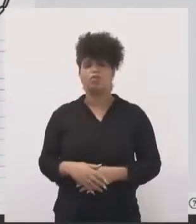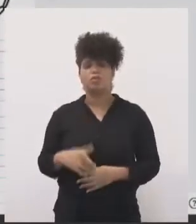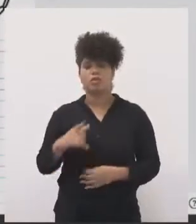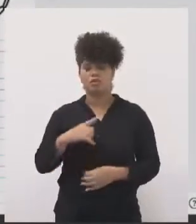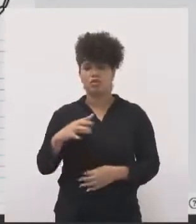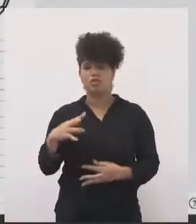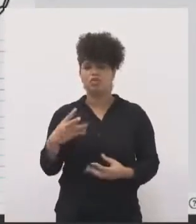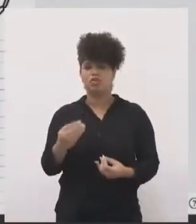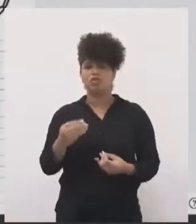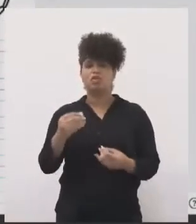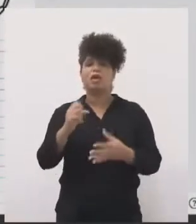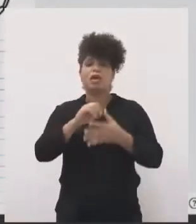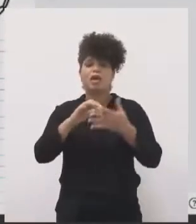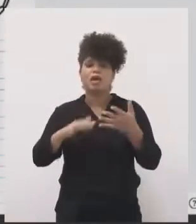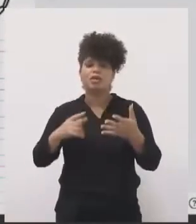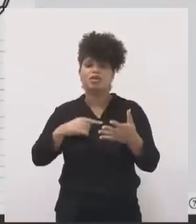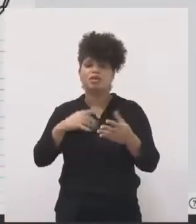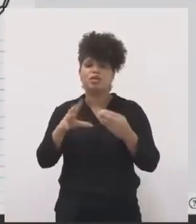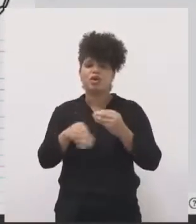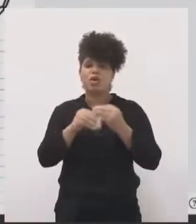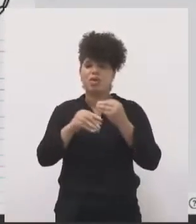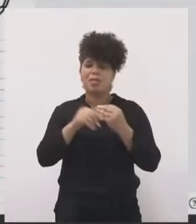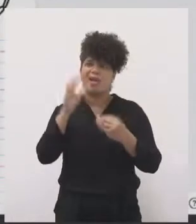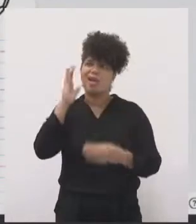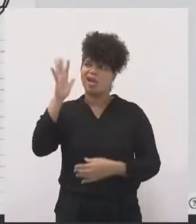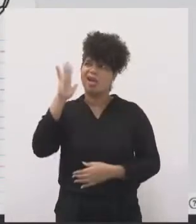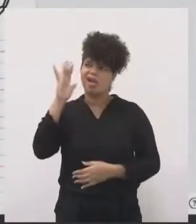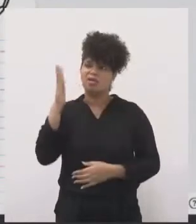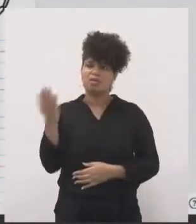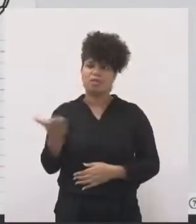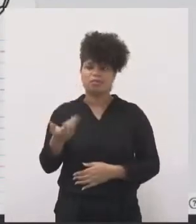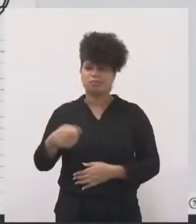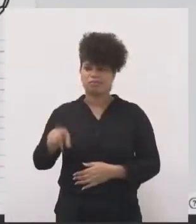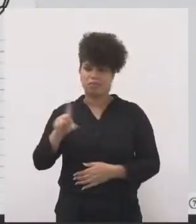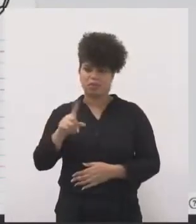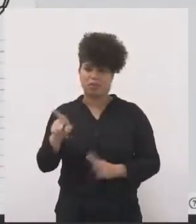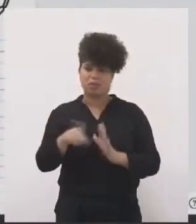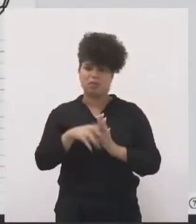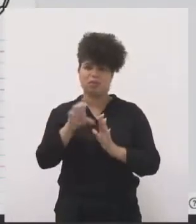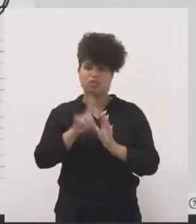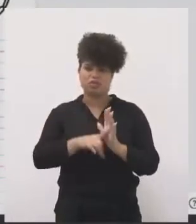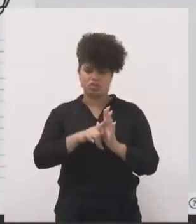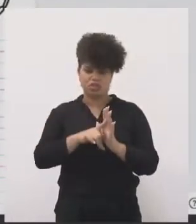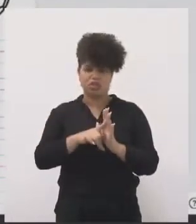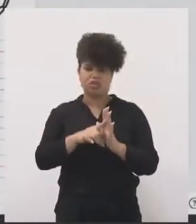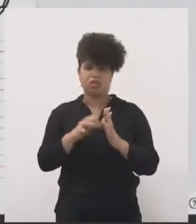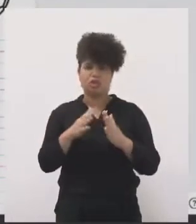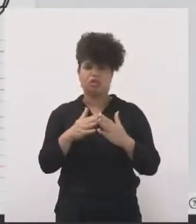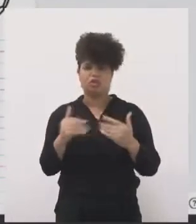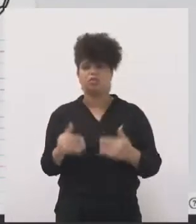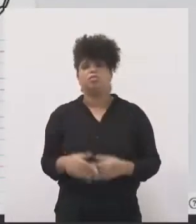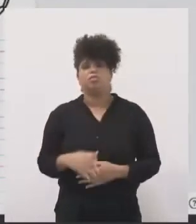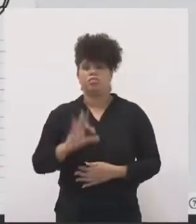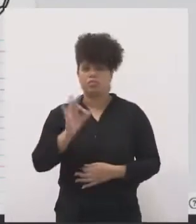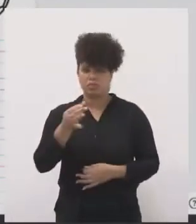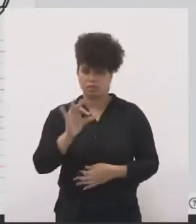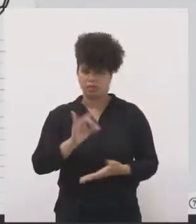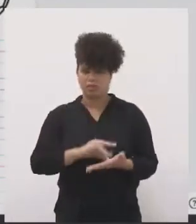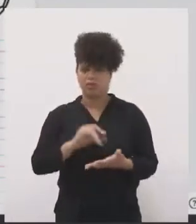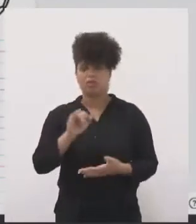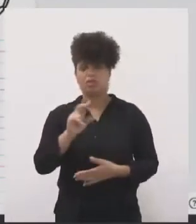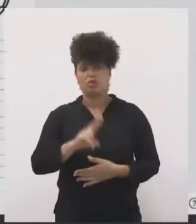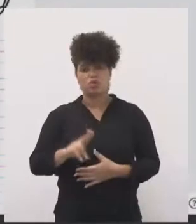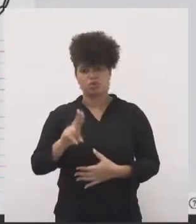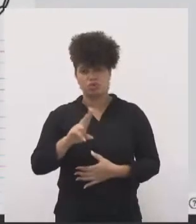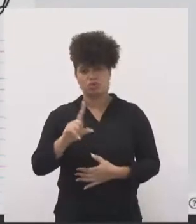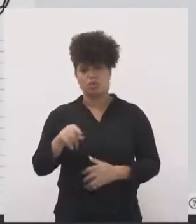todos os elementos para a gente construir, não precisa ficar pensando nessa questão também de direito autoral. Exatamente. Desde que o uso